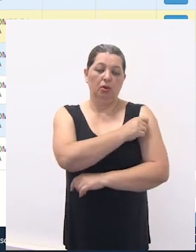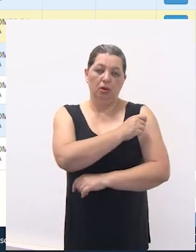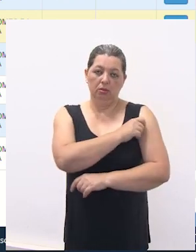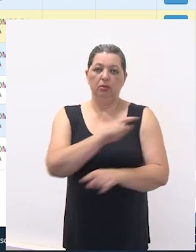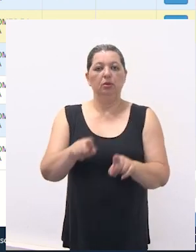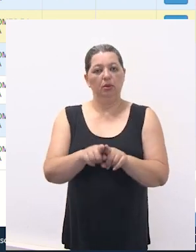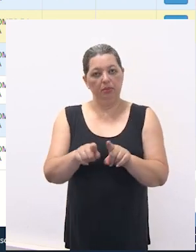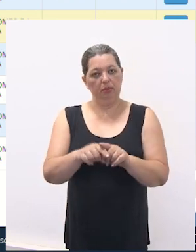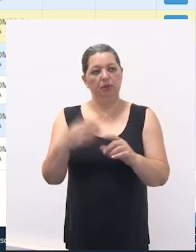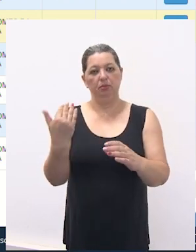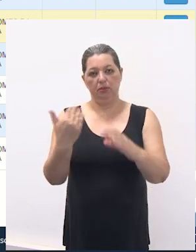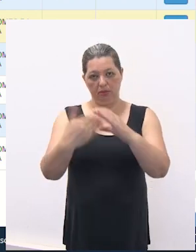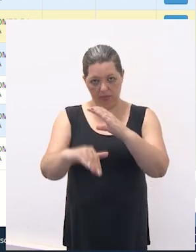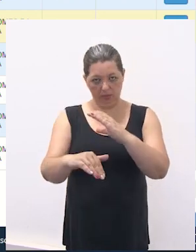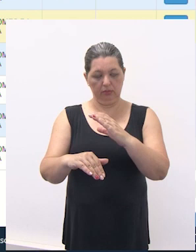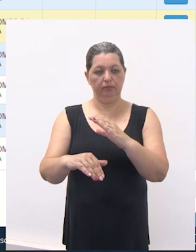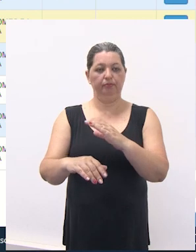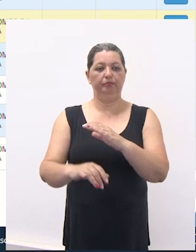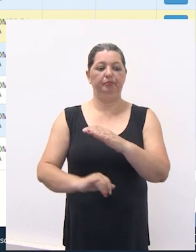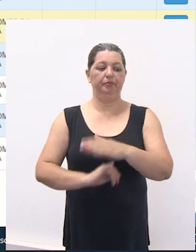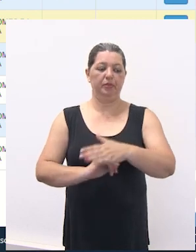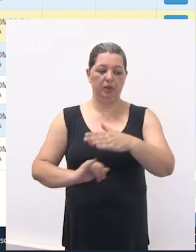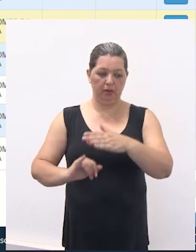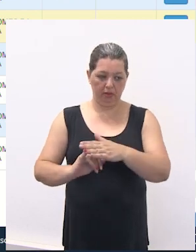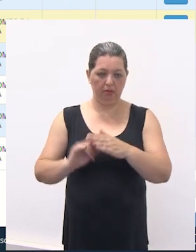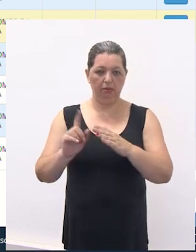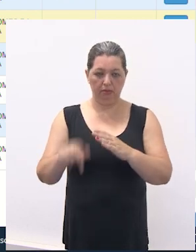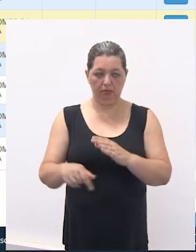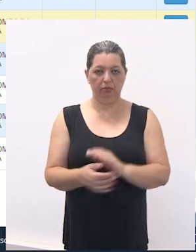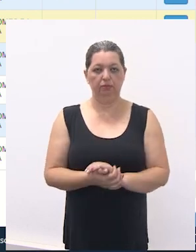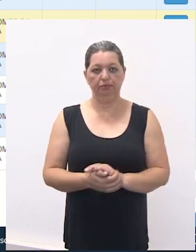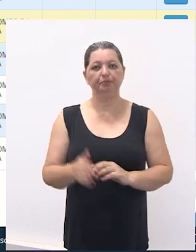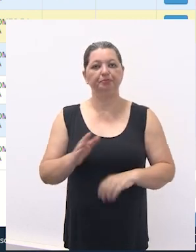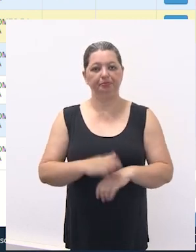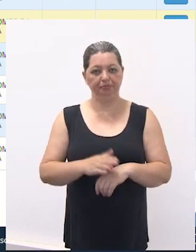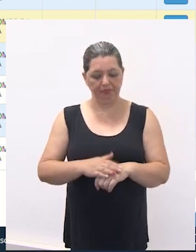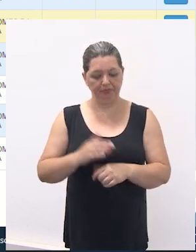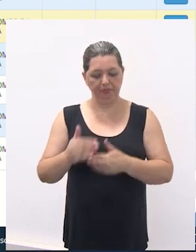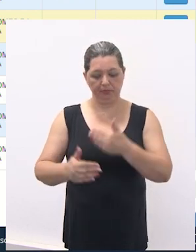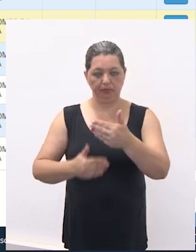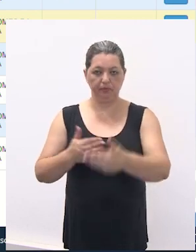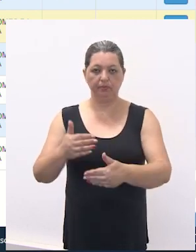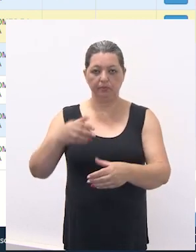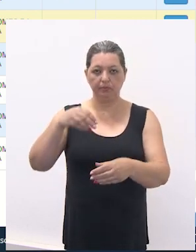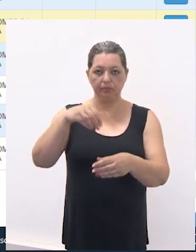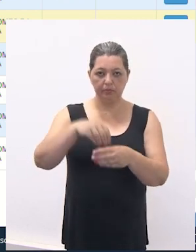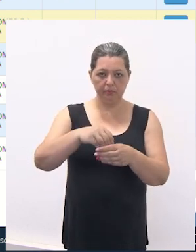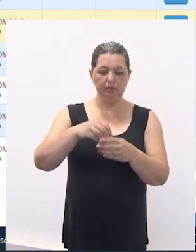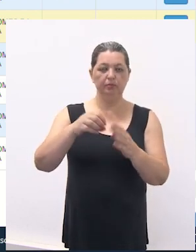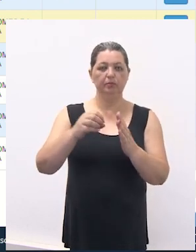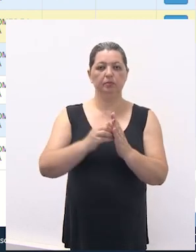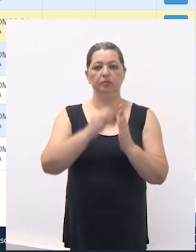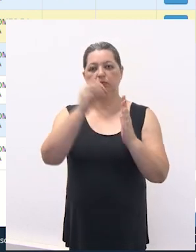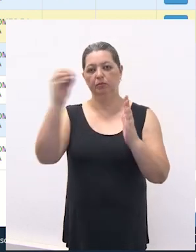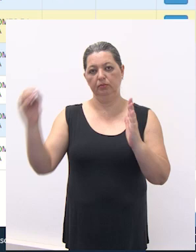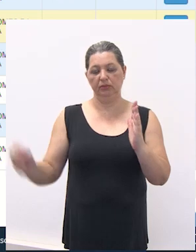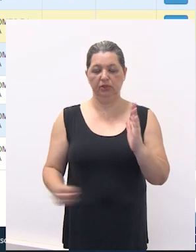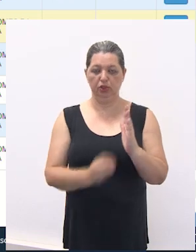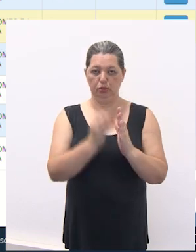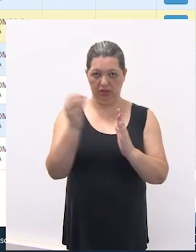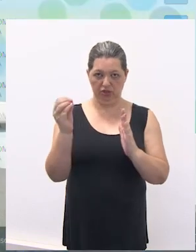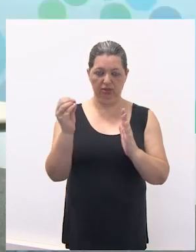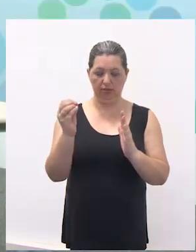também com seu e-mail institucional, que aí eles podem fazer todo esse processo aí dentro do CMS, dentro do Centro de Mídias,